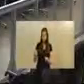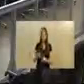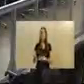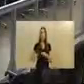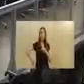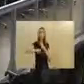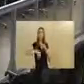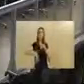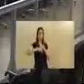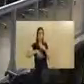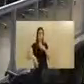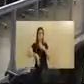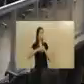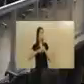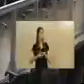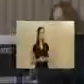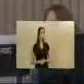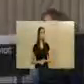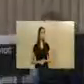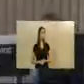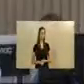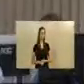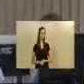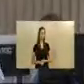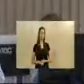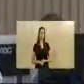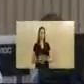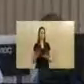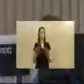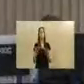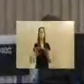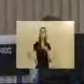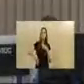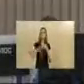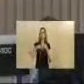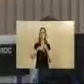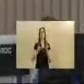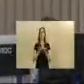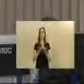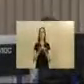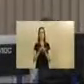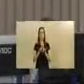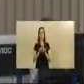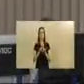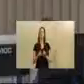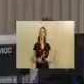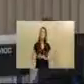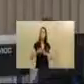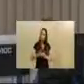ouvimos em aparte o vereador e seu irmão antauro gostaria de complementar a vossa excelência com este belíssimo